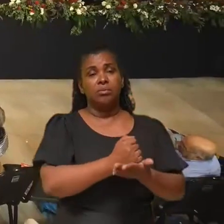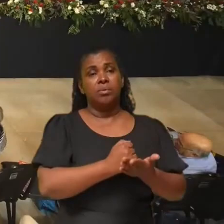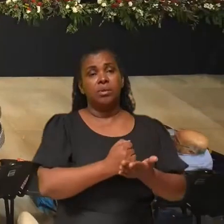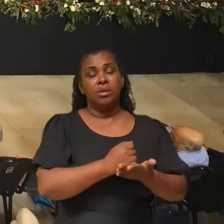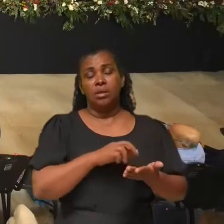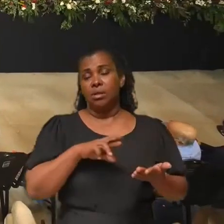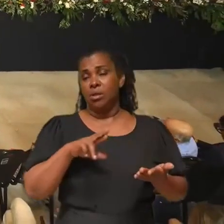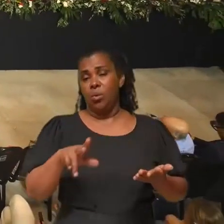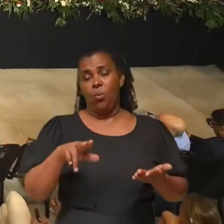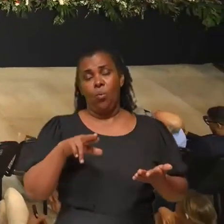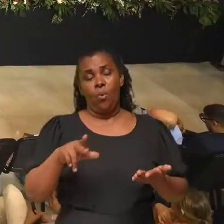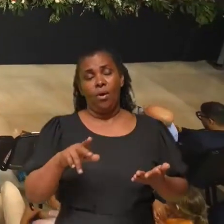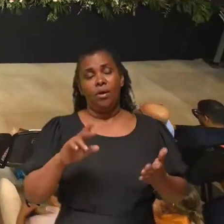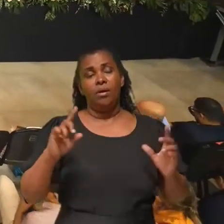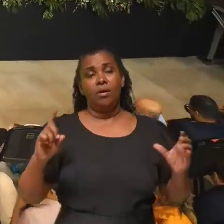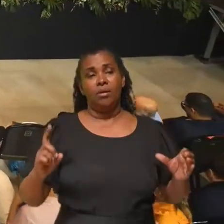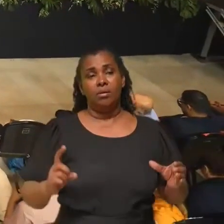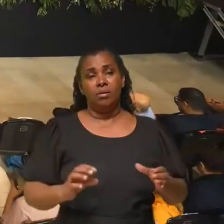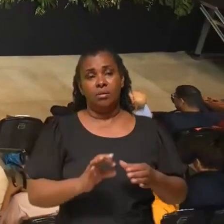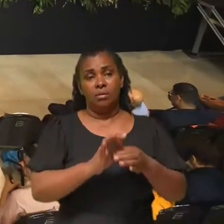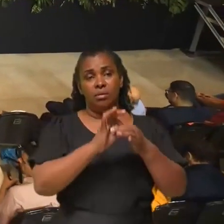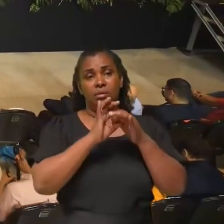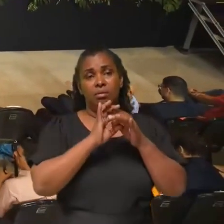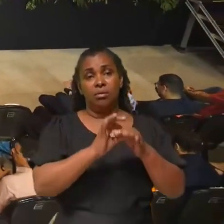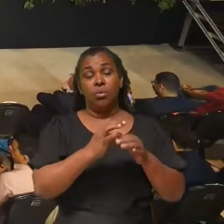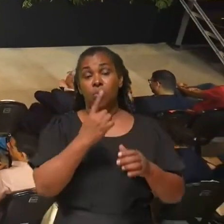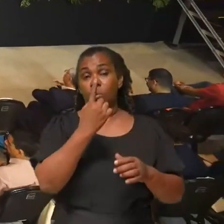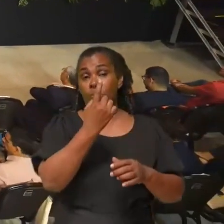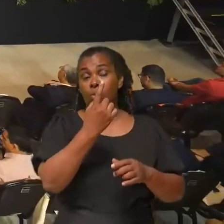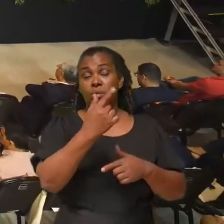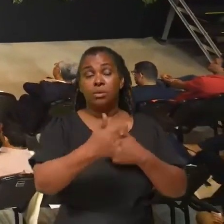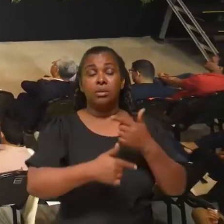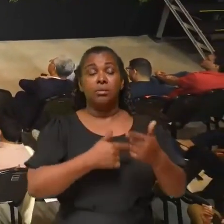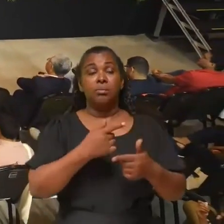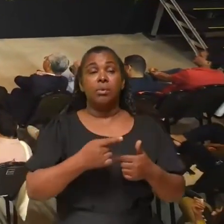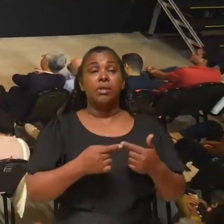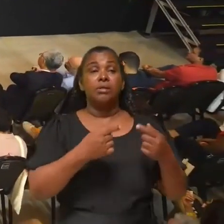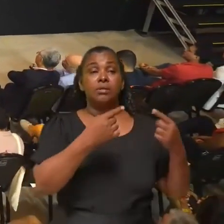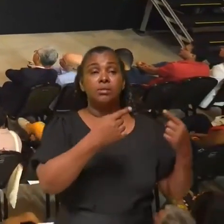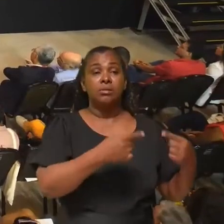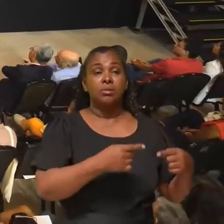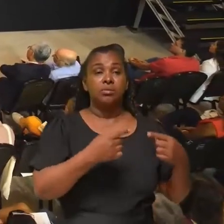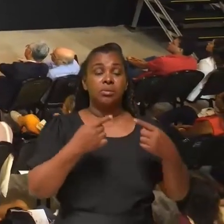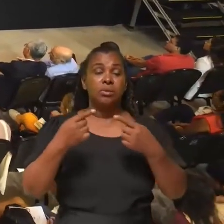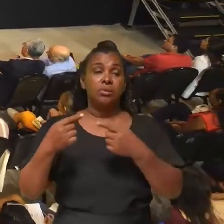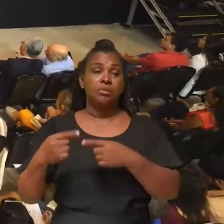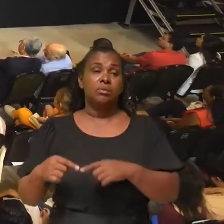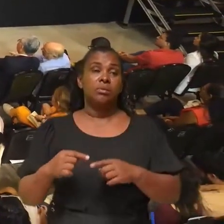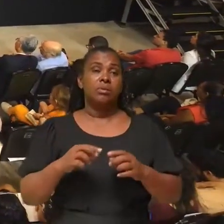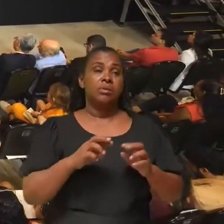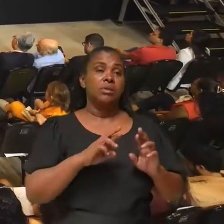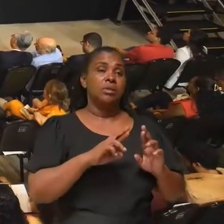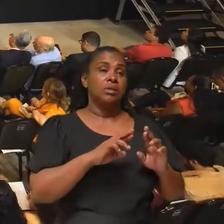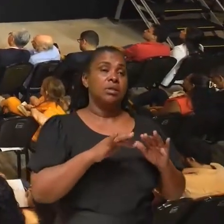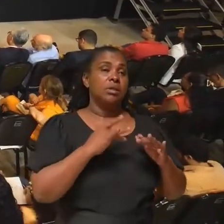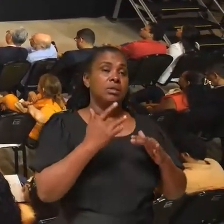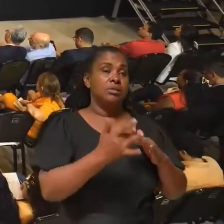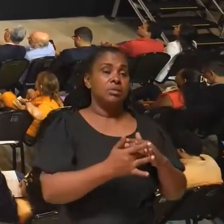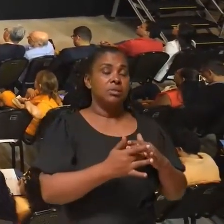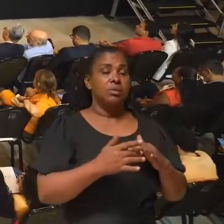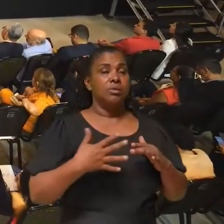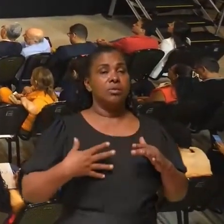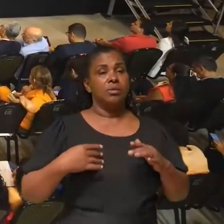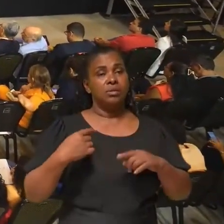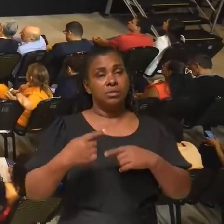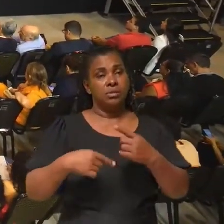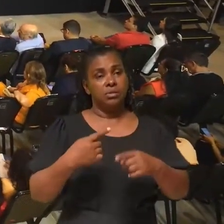do debate do trabalho de base disputar as redes. E talvez as gerações mais novas aí que estão chegando na JPT vão nos dar um banho